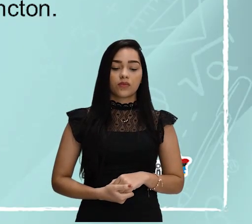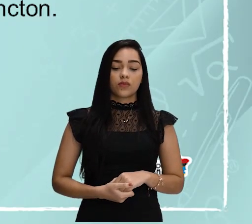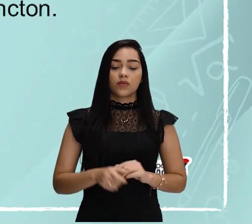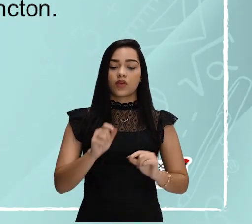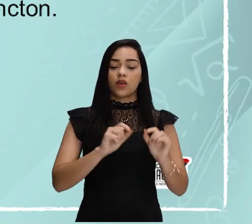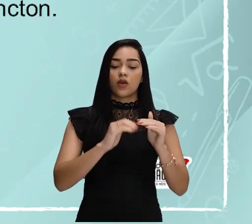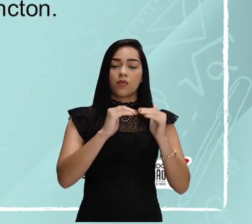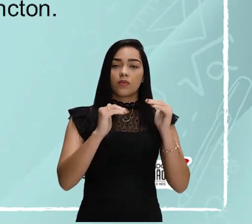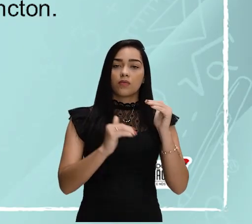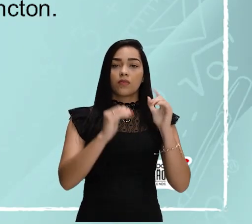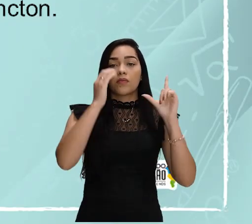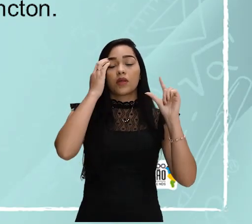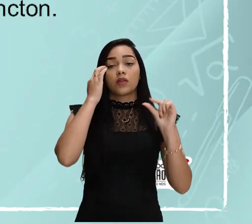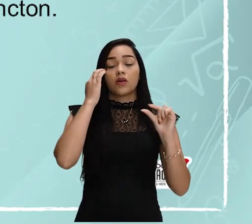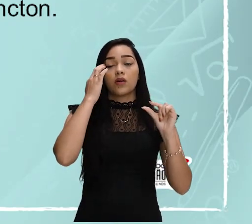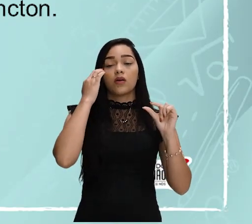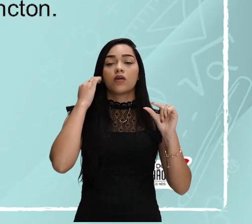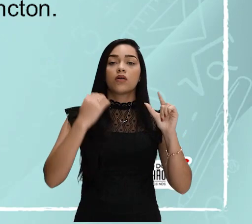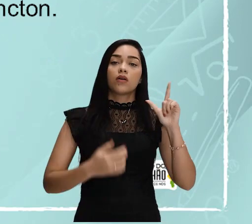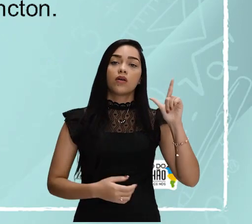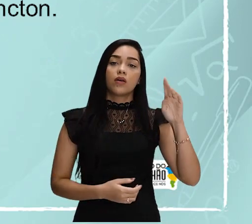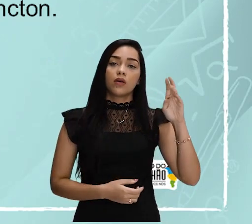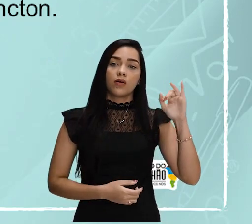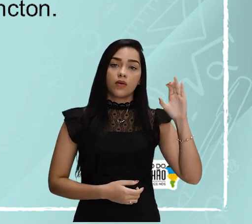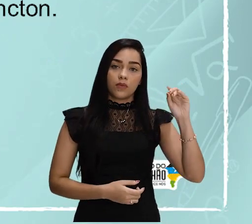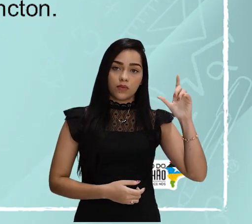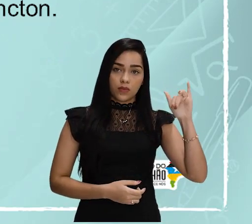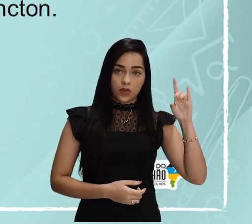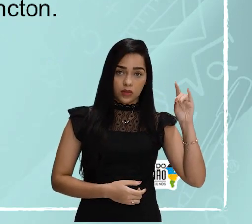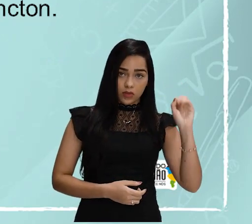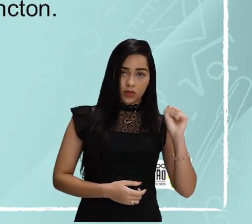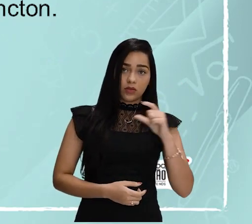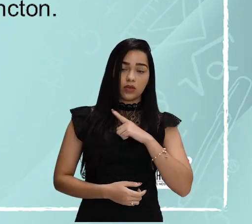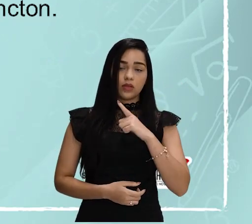apresenta menor salinidade e profundidade? Com